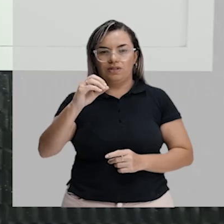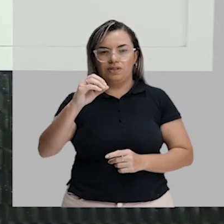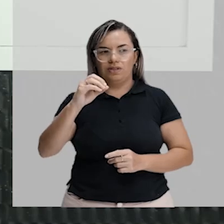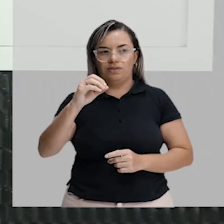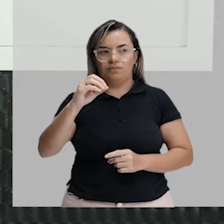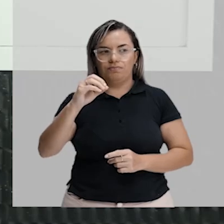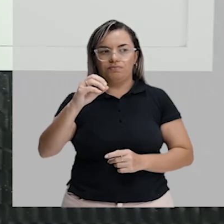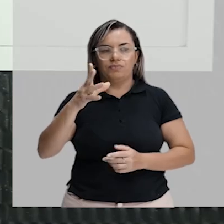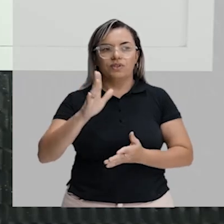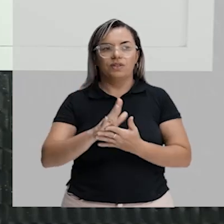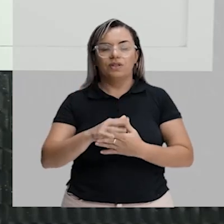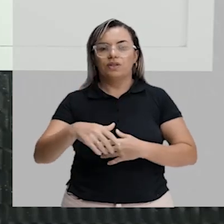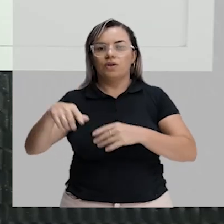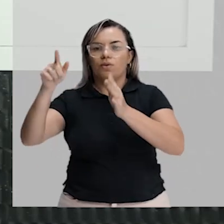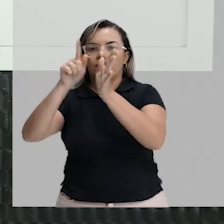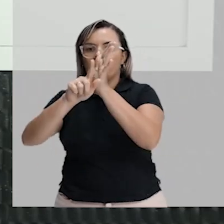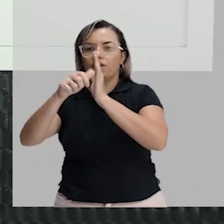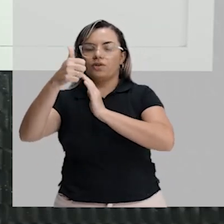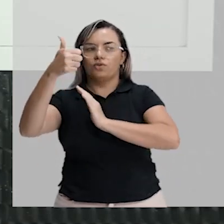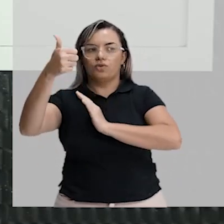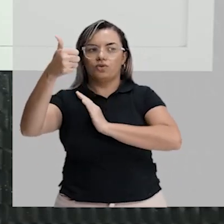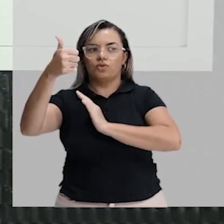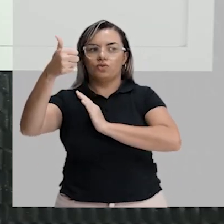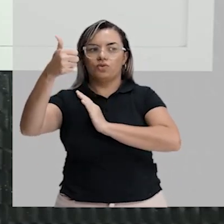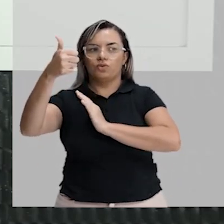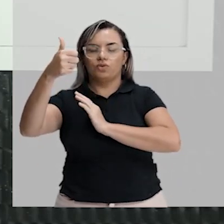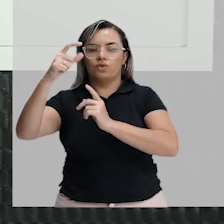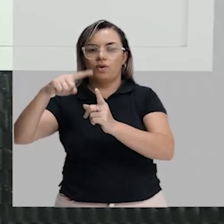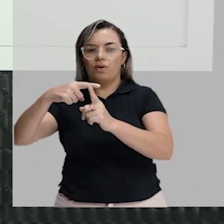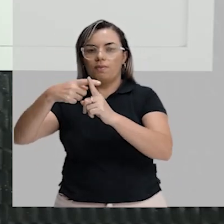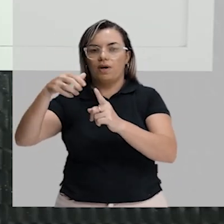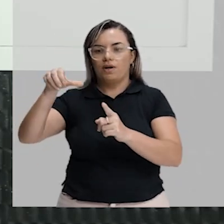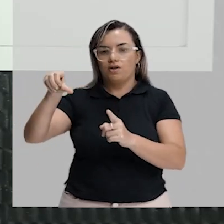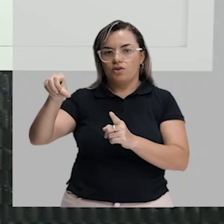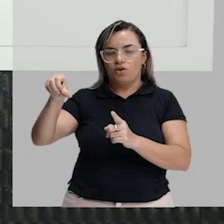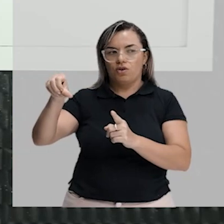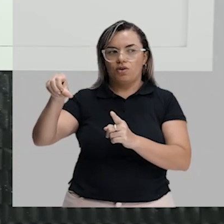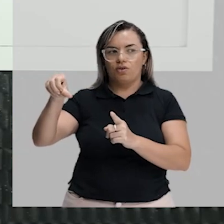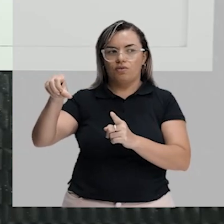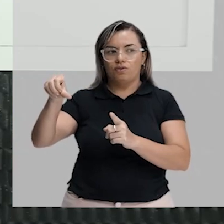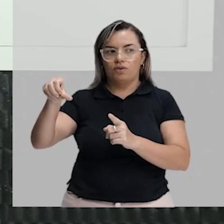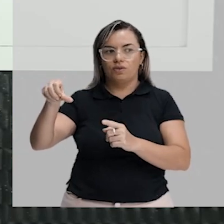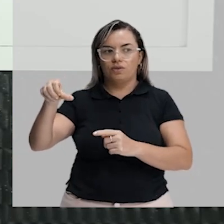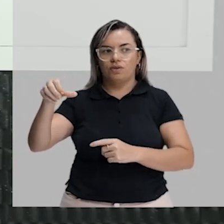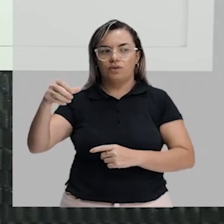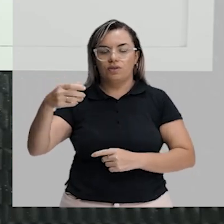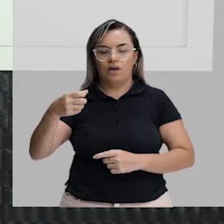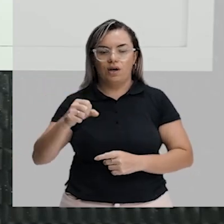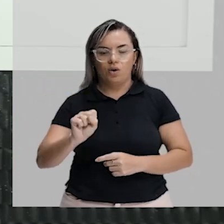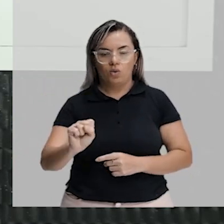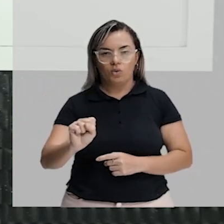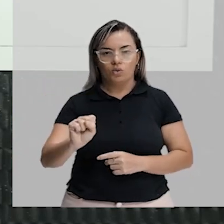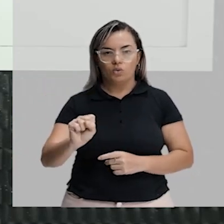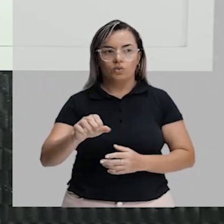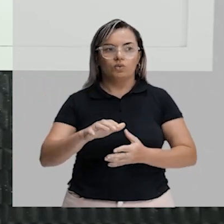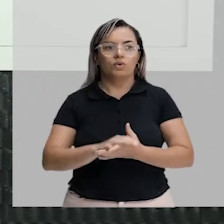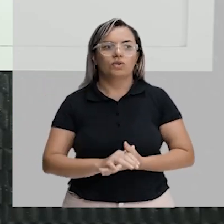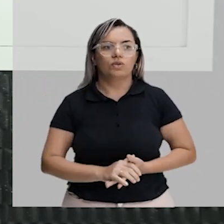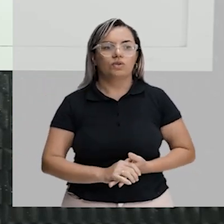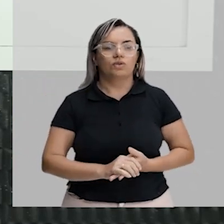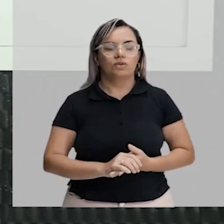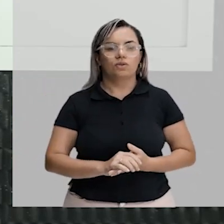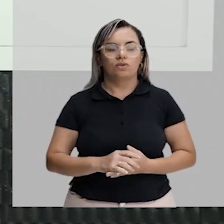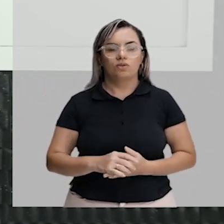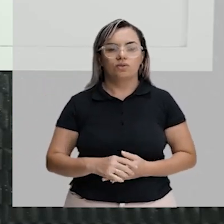8. Certo? Então nós vamos ter A igual a 8 dividido